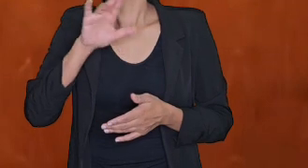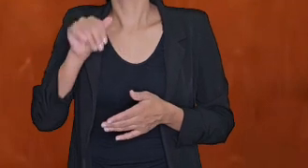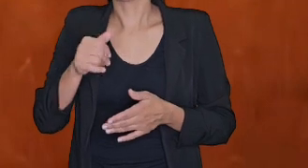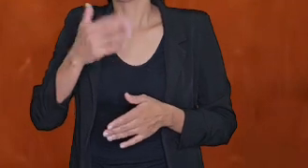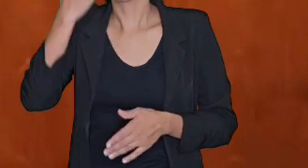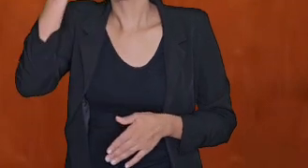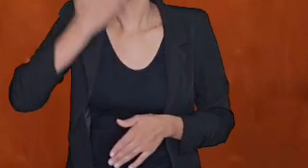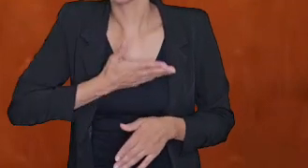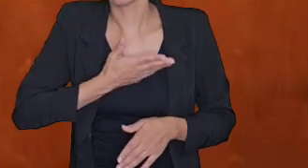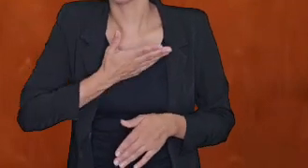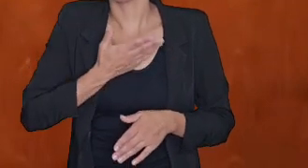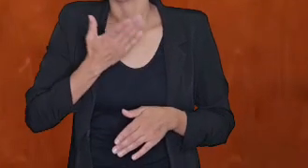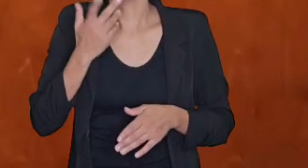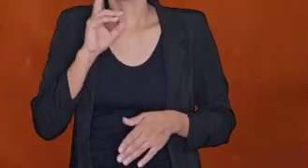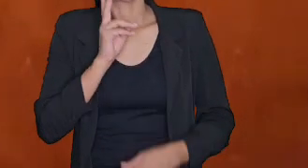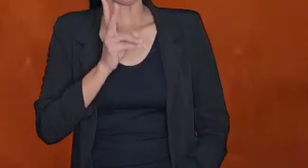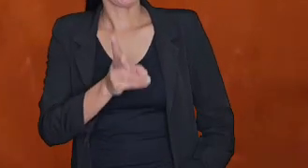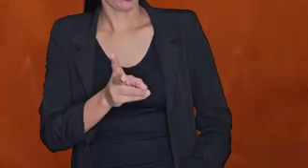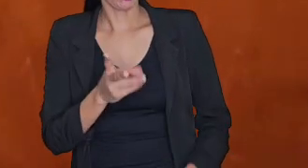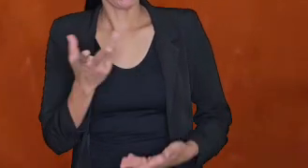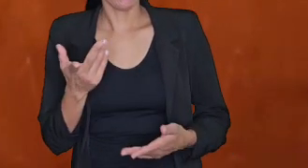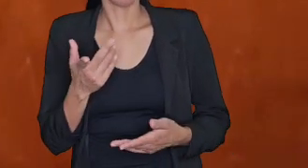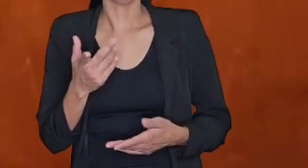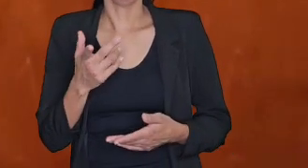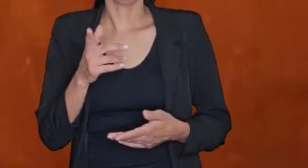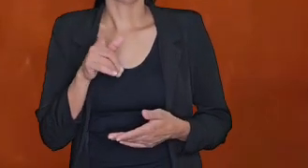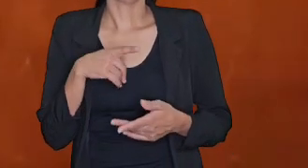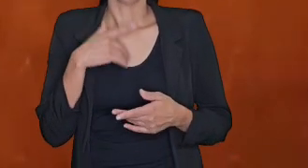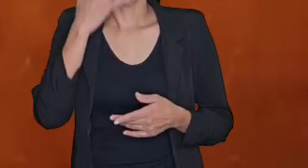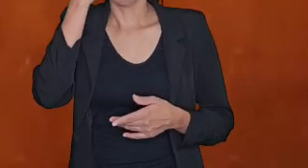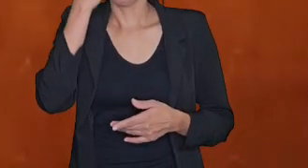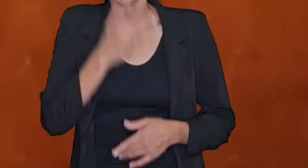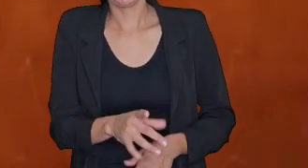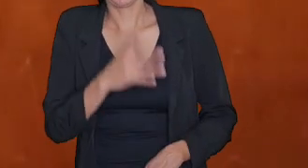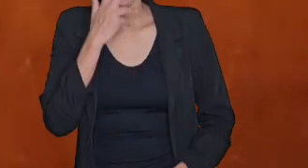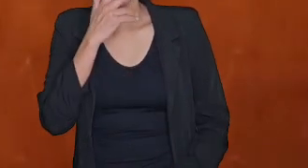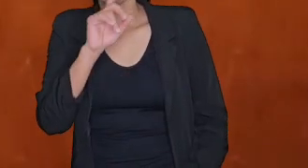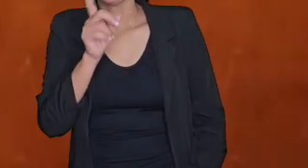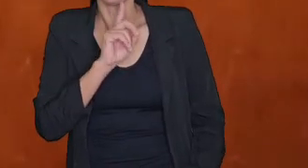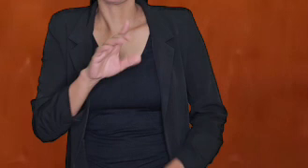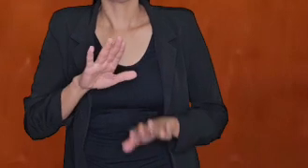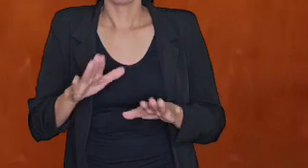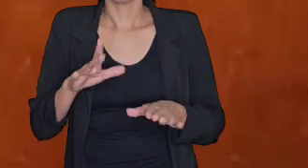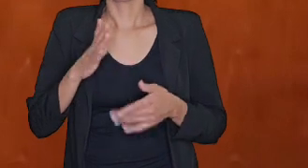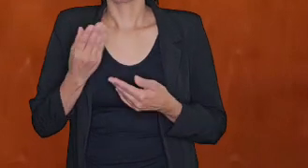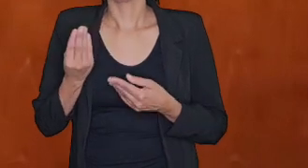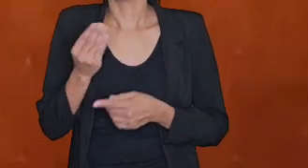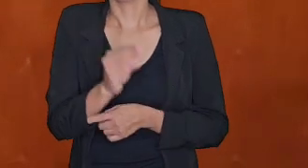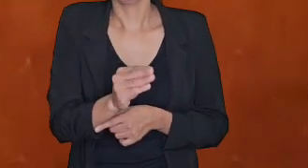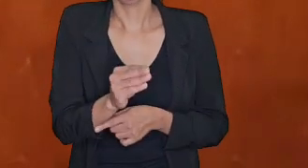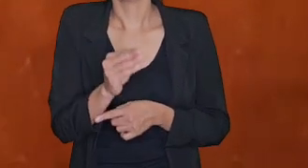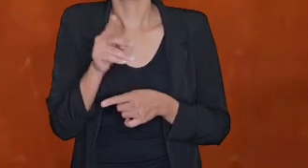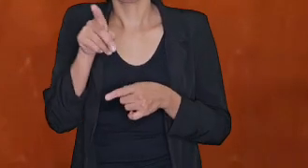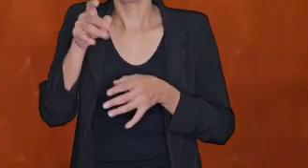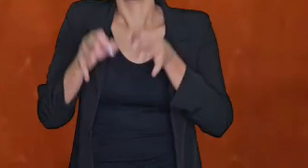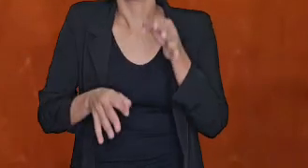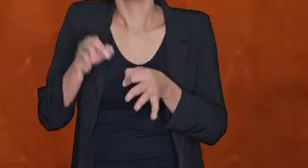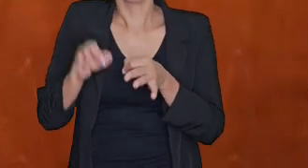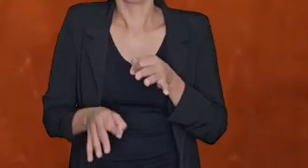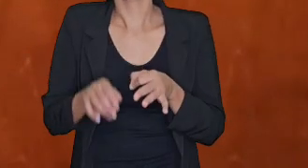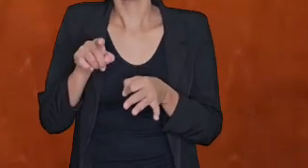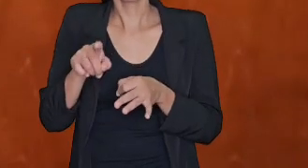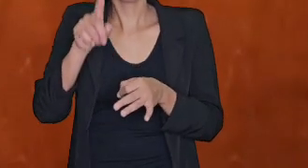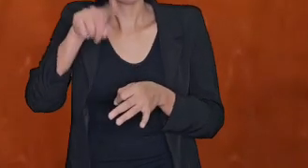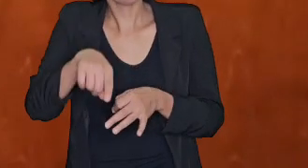só para ajuizar a execução, para você comprovar a execução. Continua se tocando essa execução? Não sei, acho que não, mas